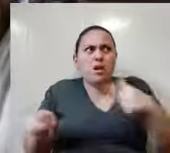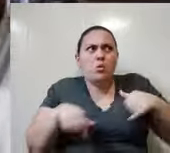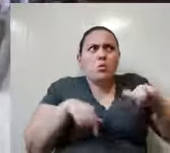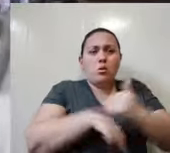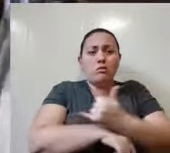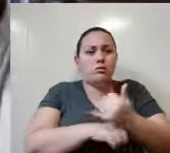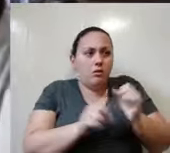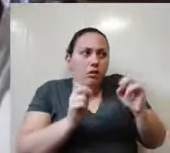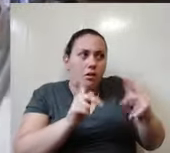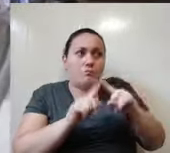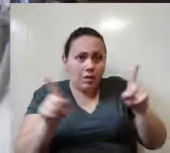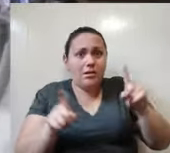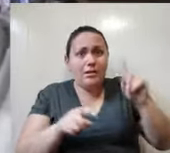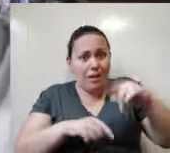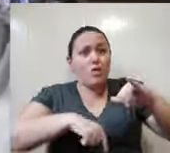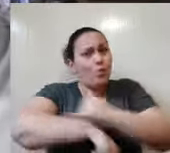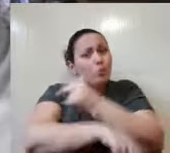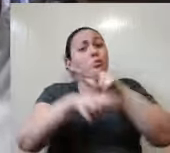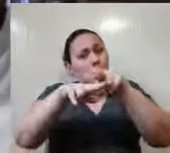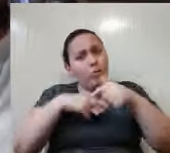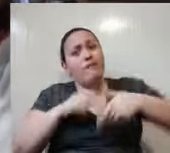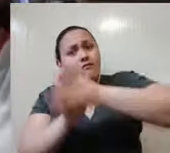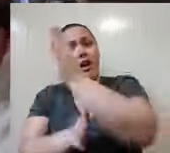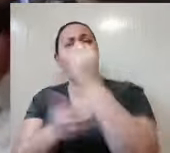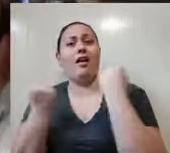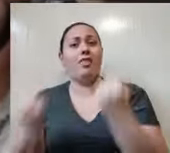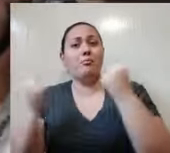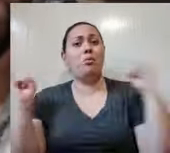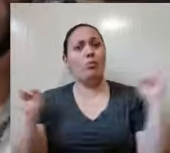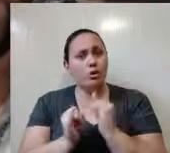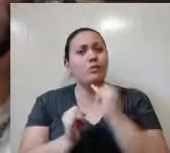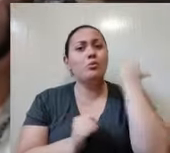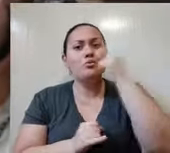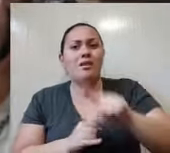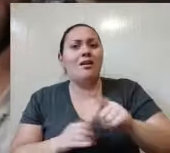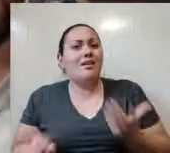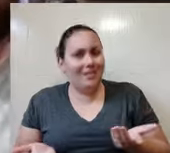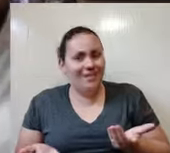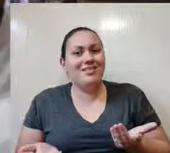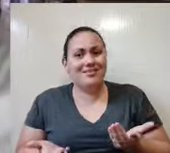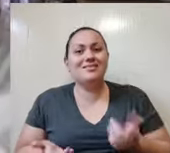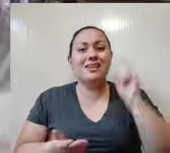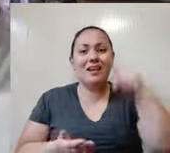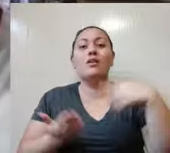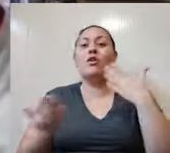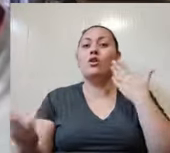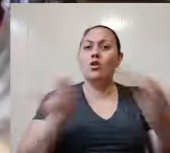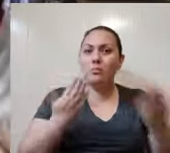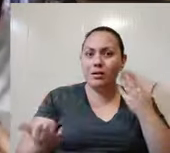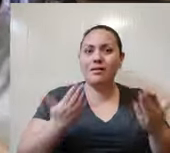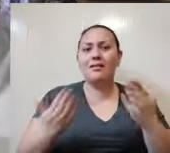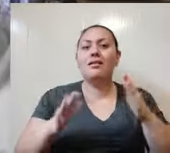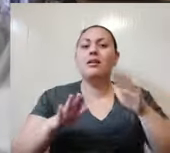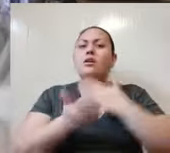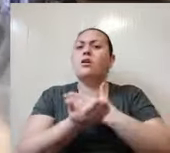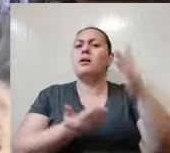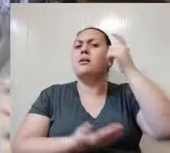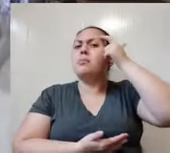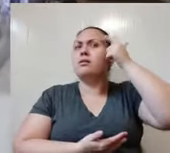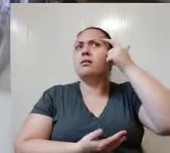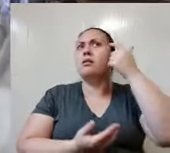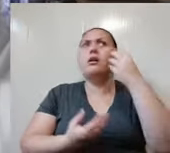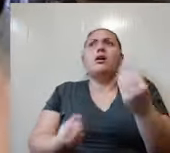vão na academia justamente por estar gordinha? Exatamente por isso. Exatamente, porque daí acaba se tornando um problema. Ah, não, mas eu vou tirar... Como é que